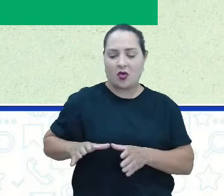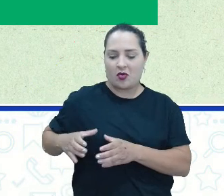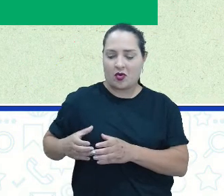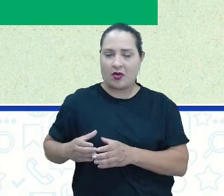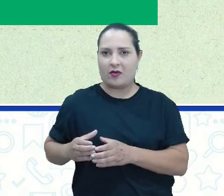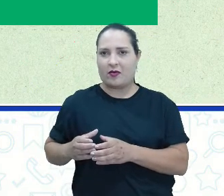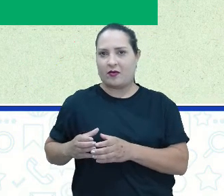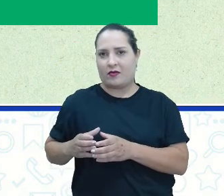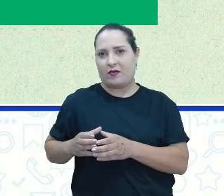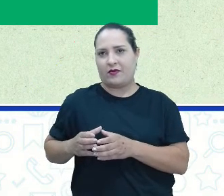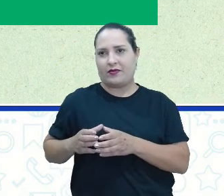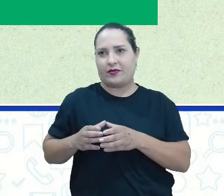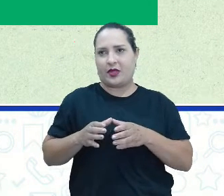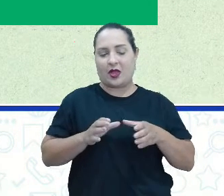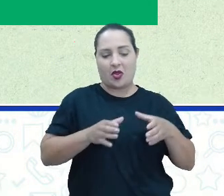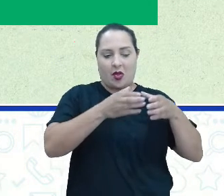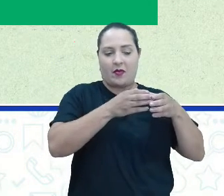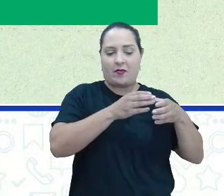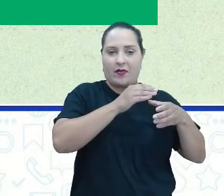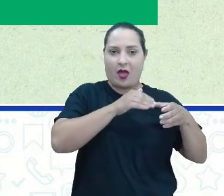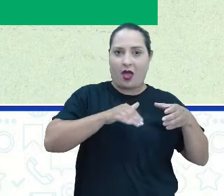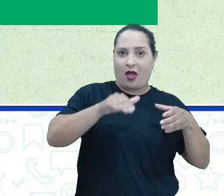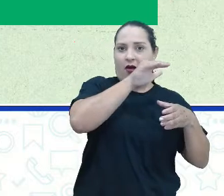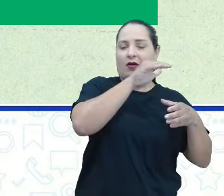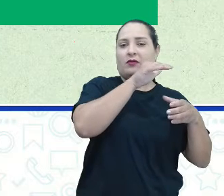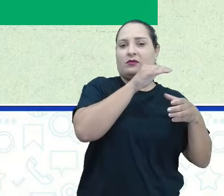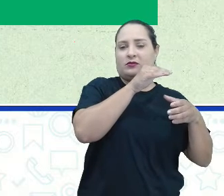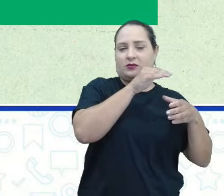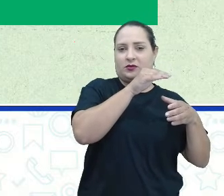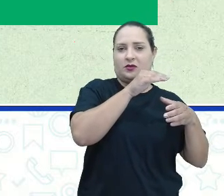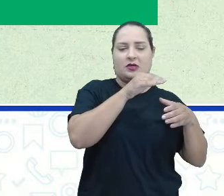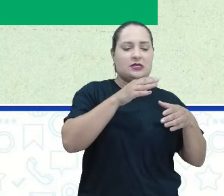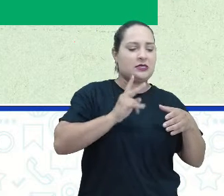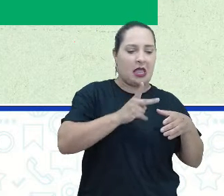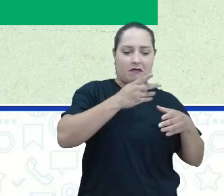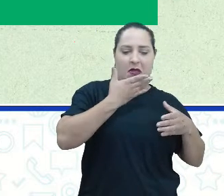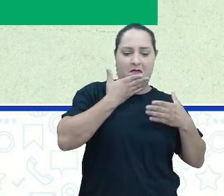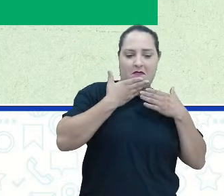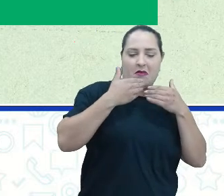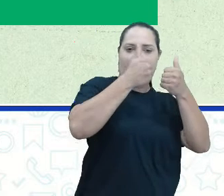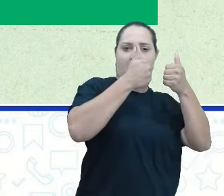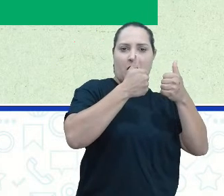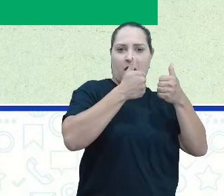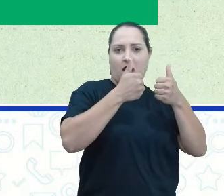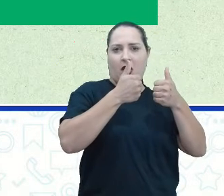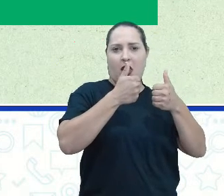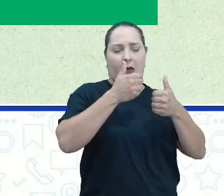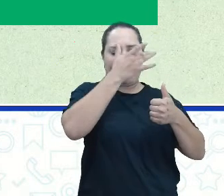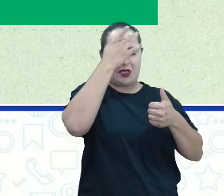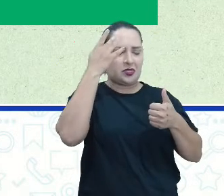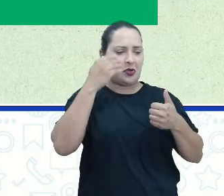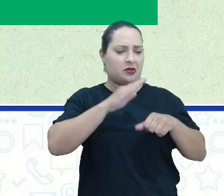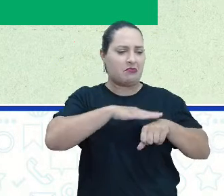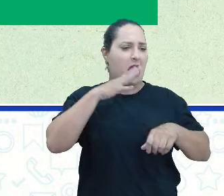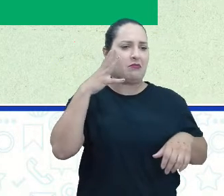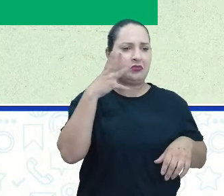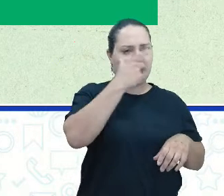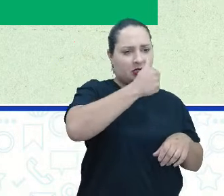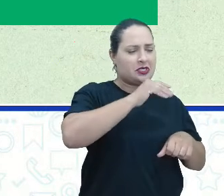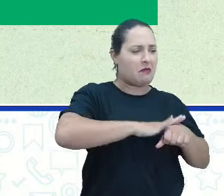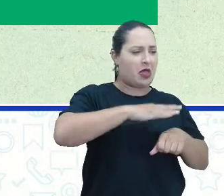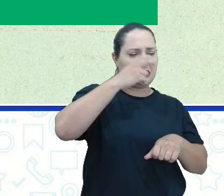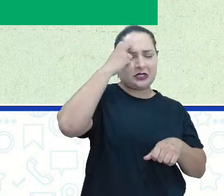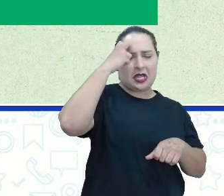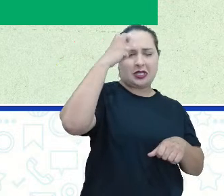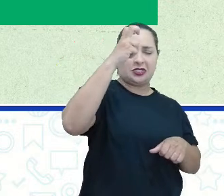mais virtudes. Então, a classe mais alta é sempre representada como melhor, como mais virtudes, pessoas mais bonitas, mais inteligentes, mais